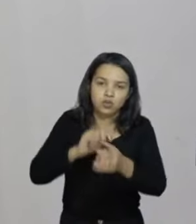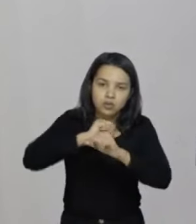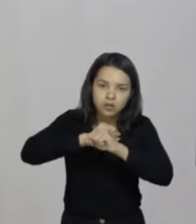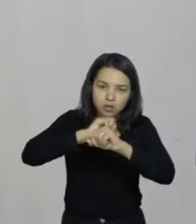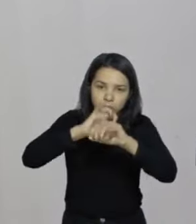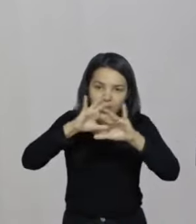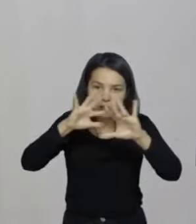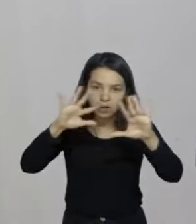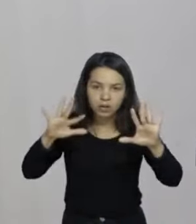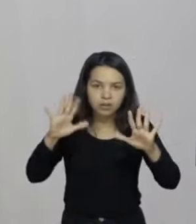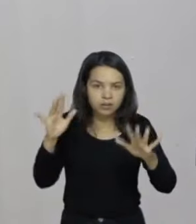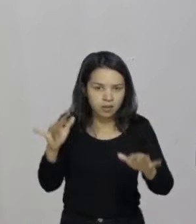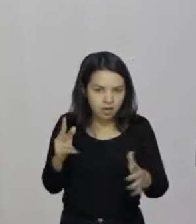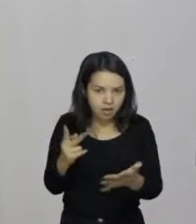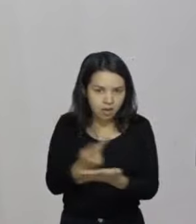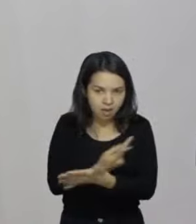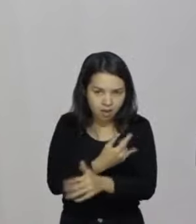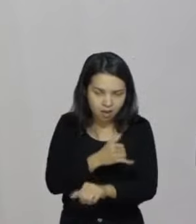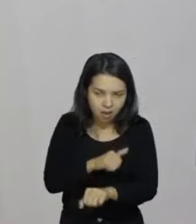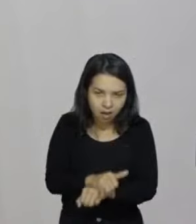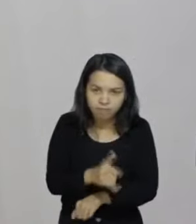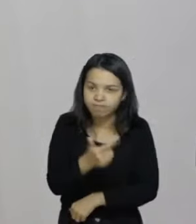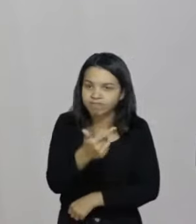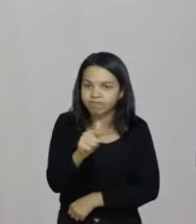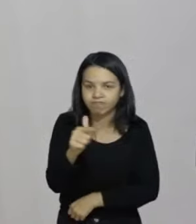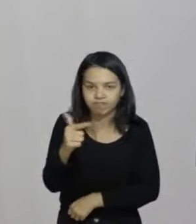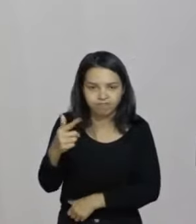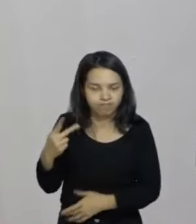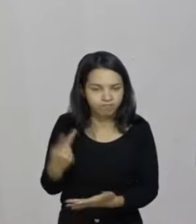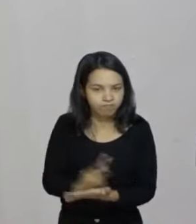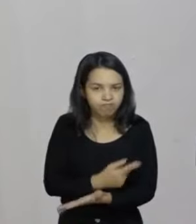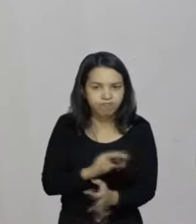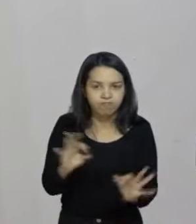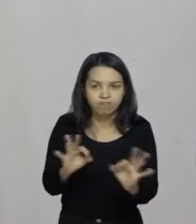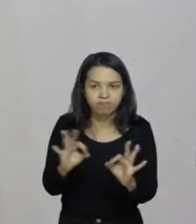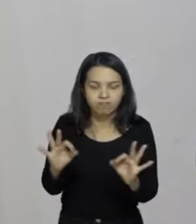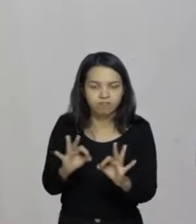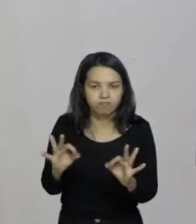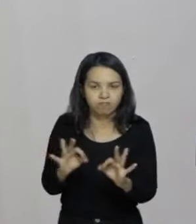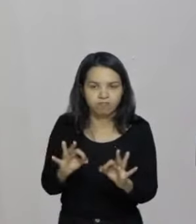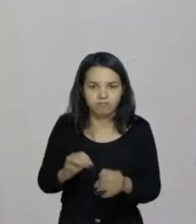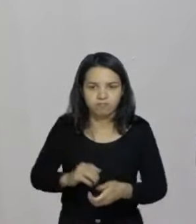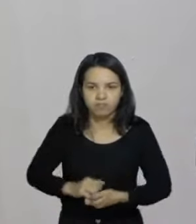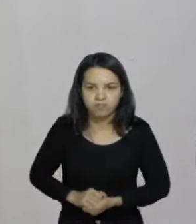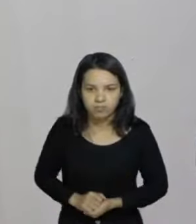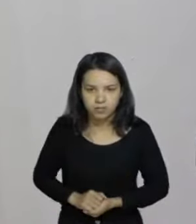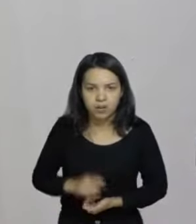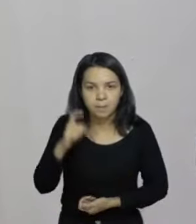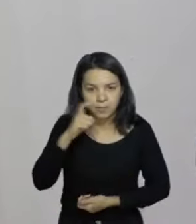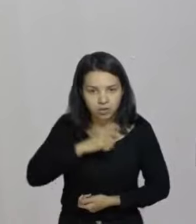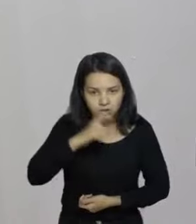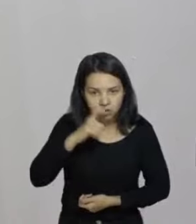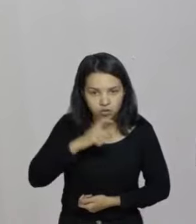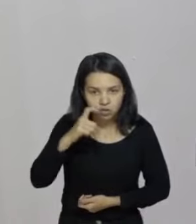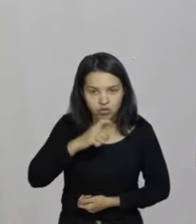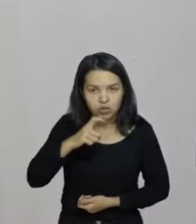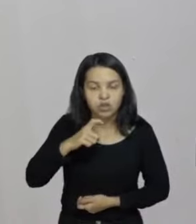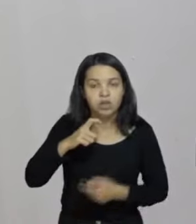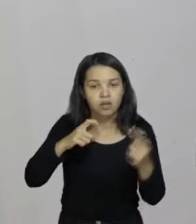não tem como errar não tem como dar errado não tem como trupicar é a mentira que nos